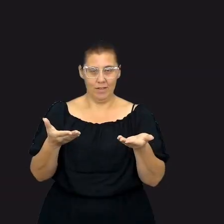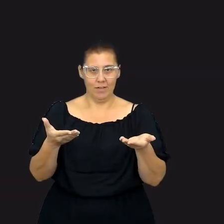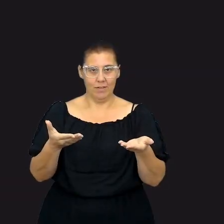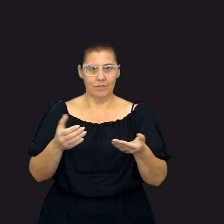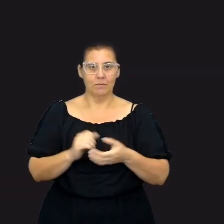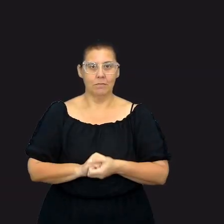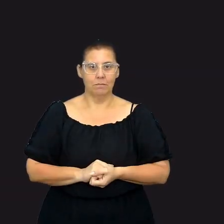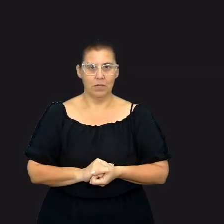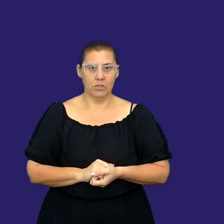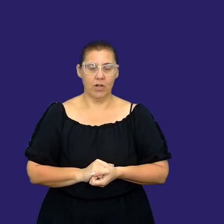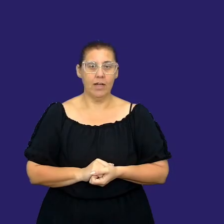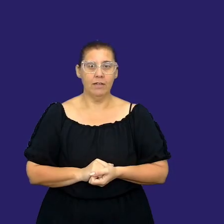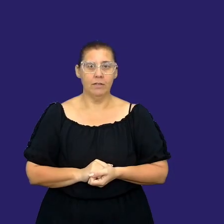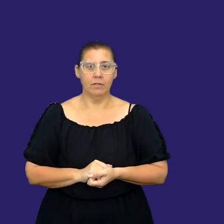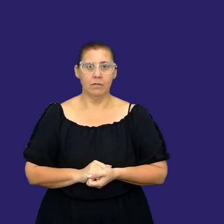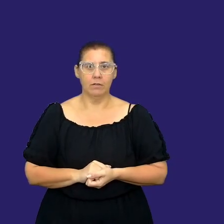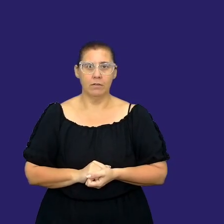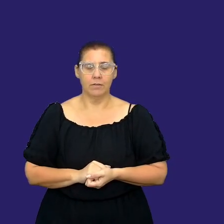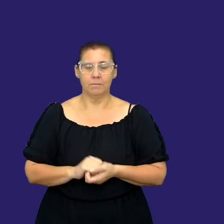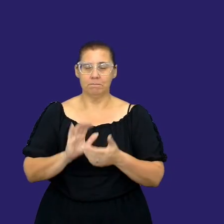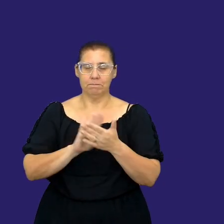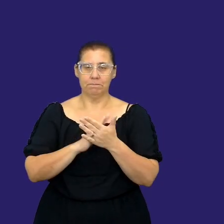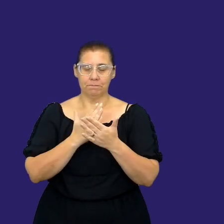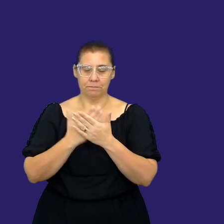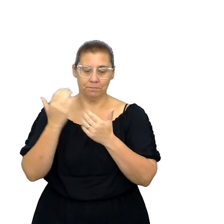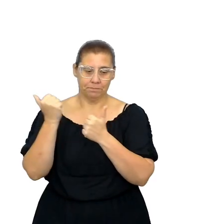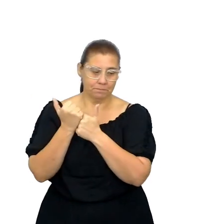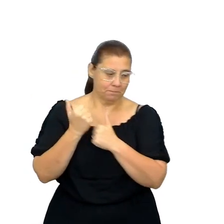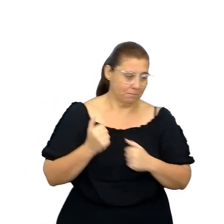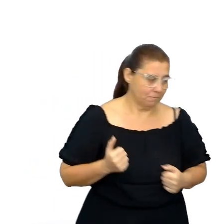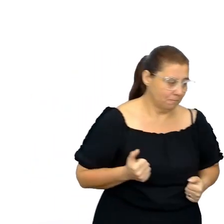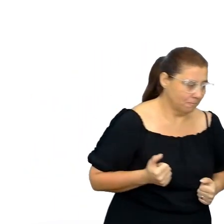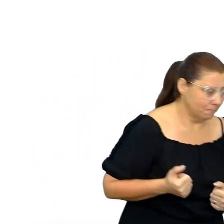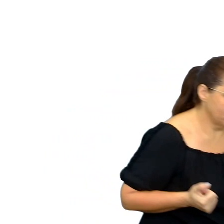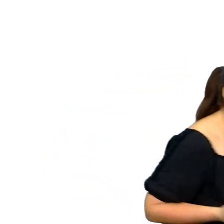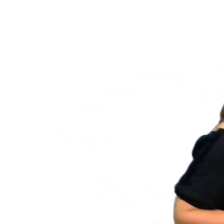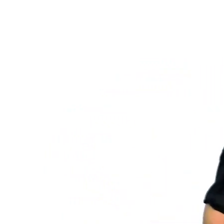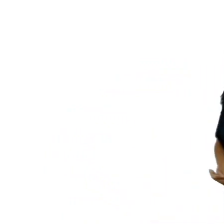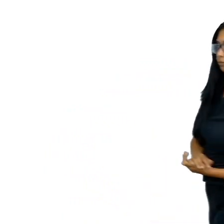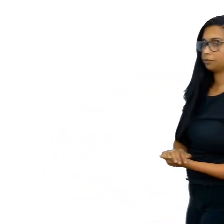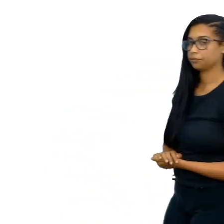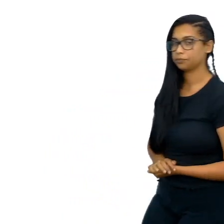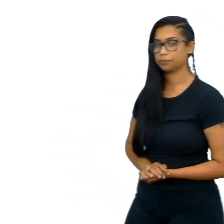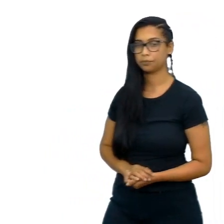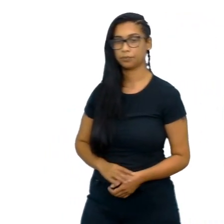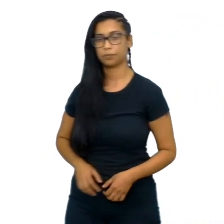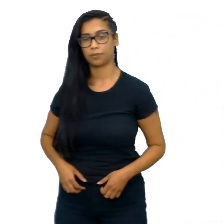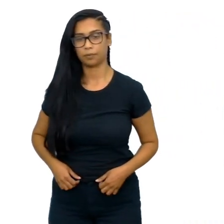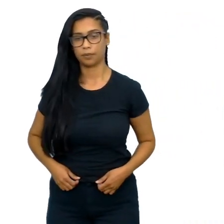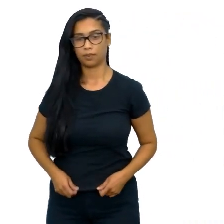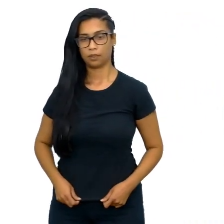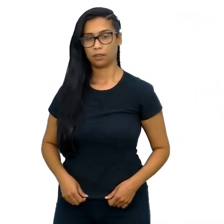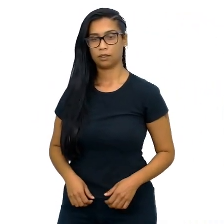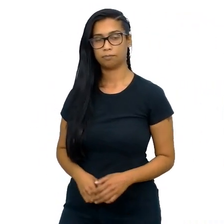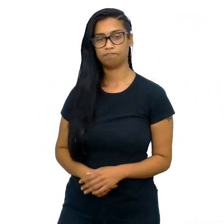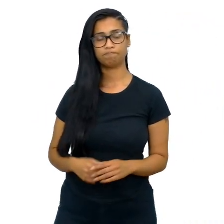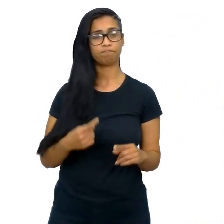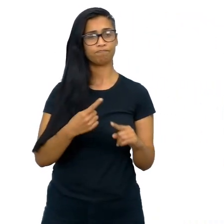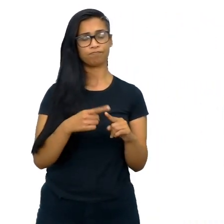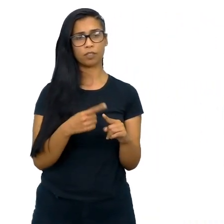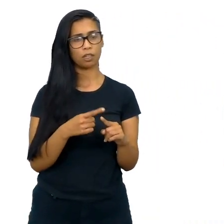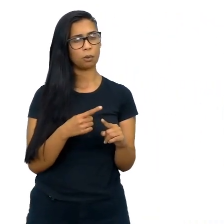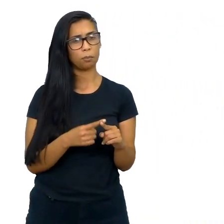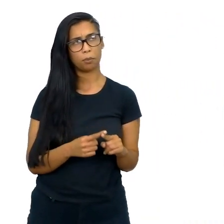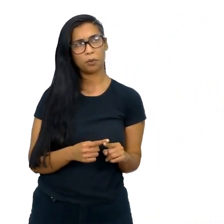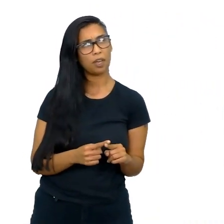nosso segundo momento e já vamos partir, então, para o questionamento. Por que considerar o